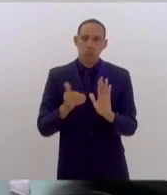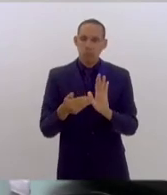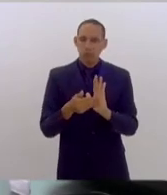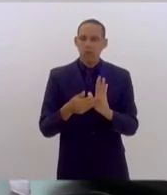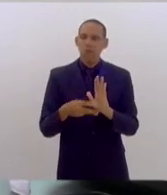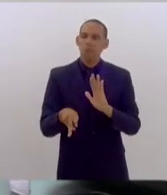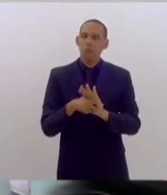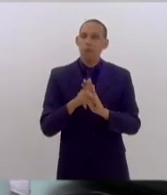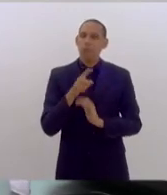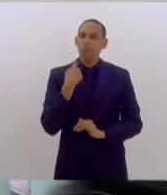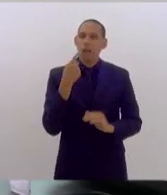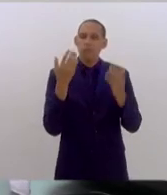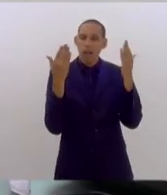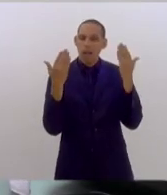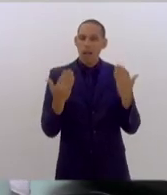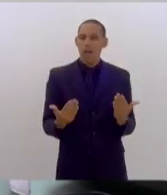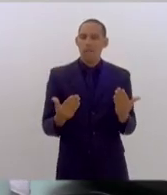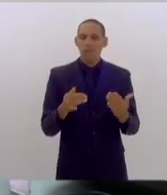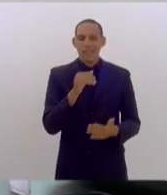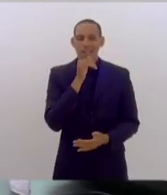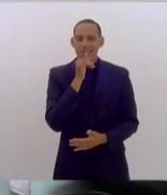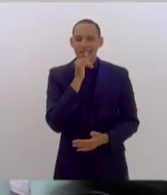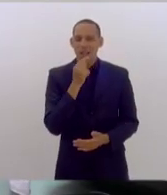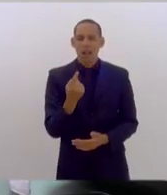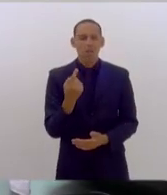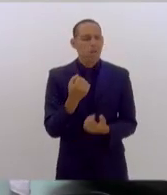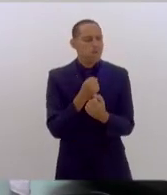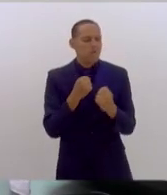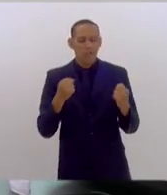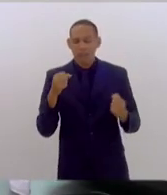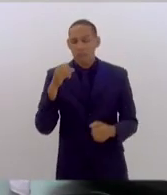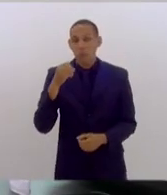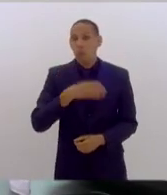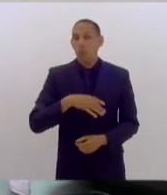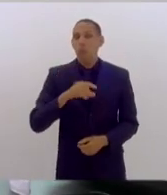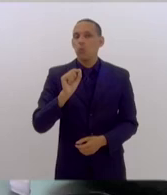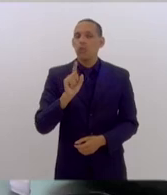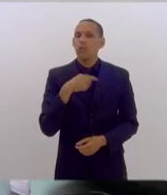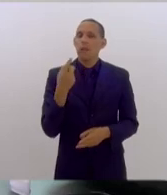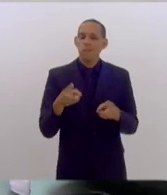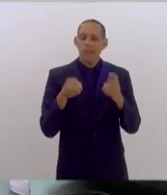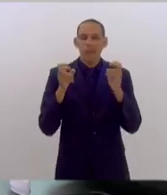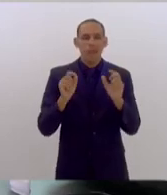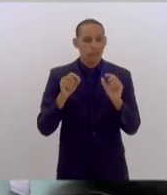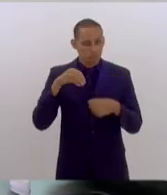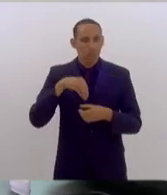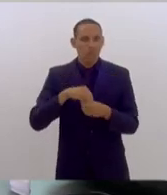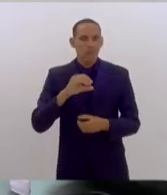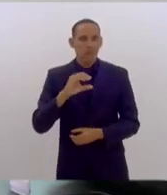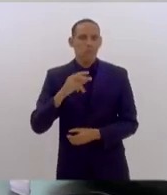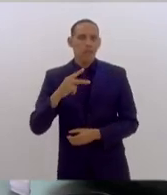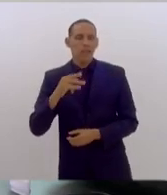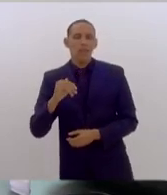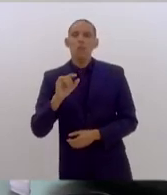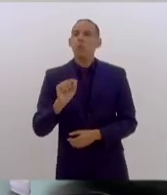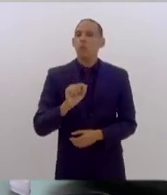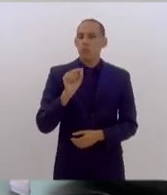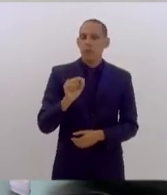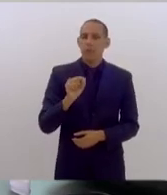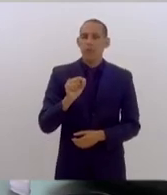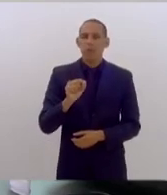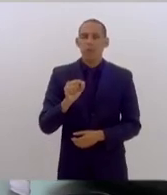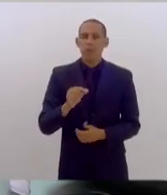das nossas análises por exemplo a conclusão muito aberrante compra de um anjo percebemos na CPI foi a